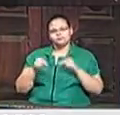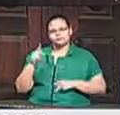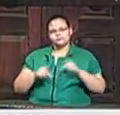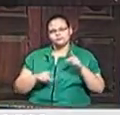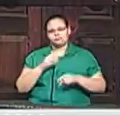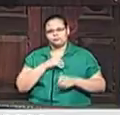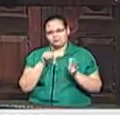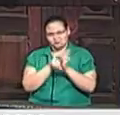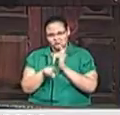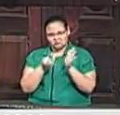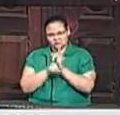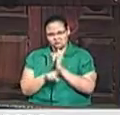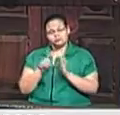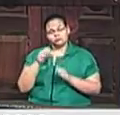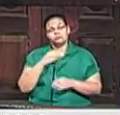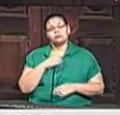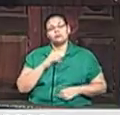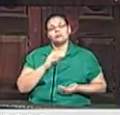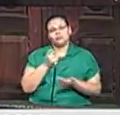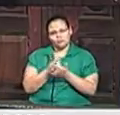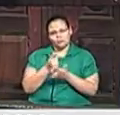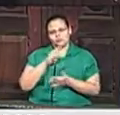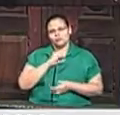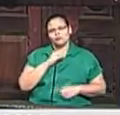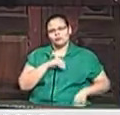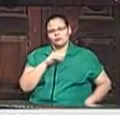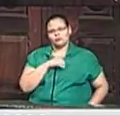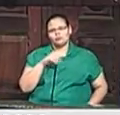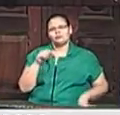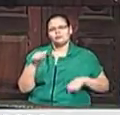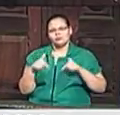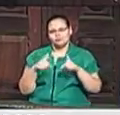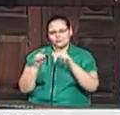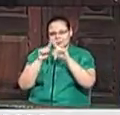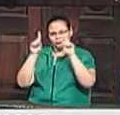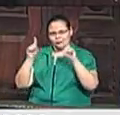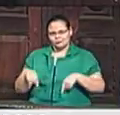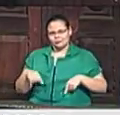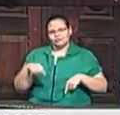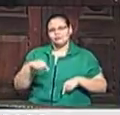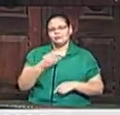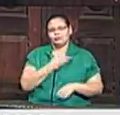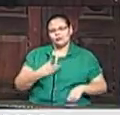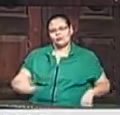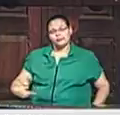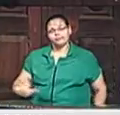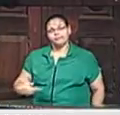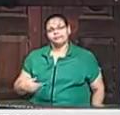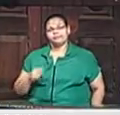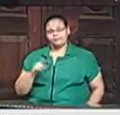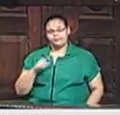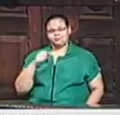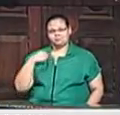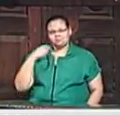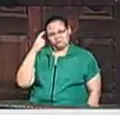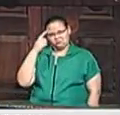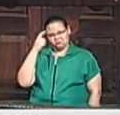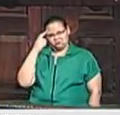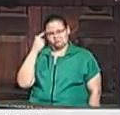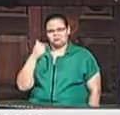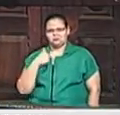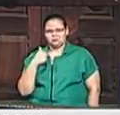governo confunde. Ele procura transmitir a ideia de que o servidor público é empregado do